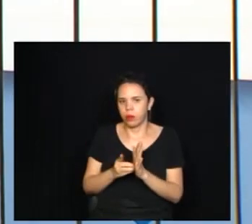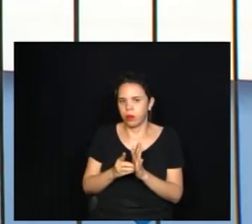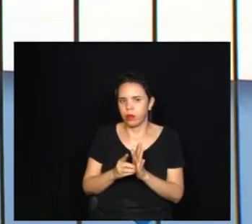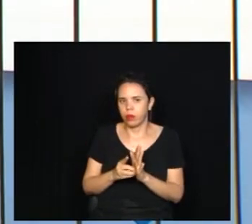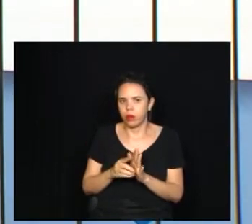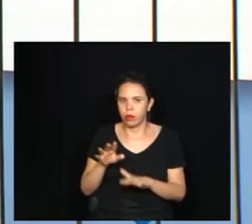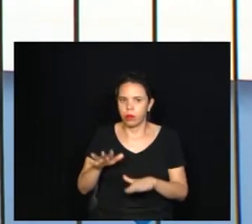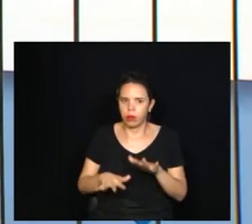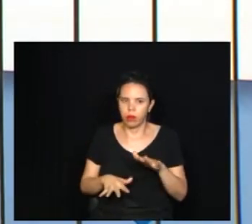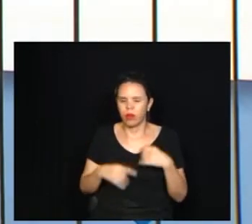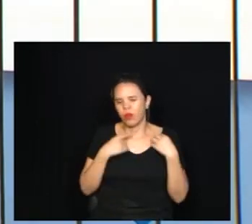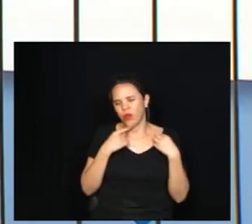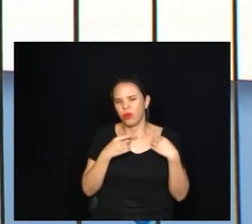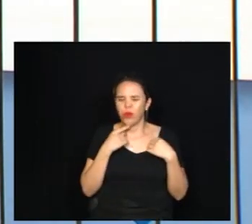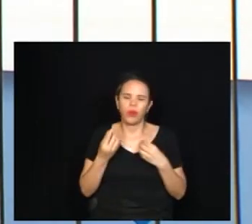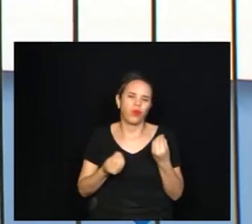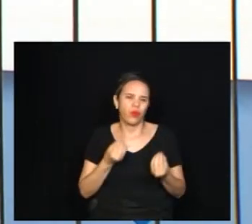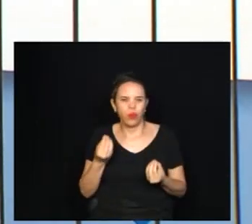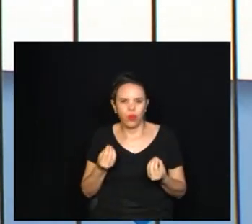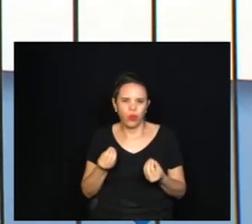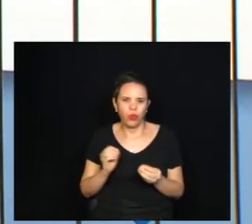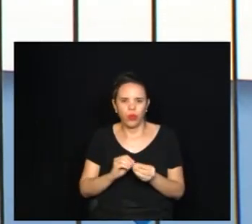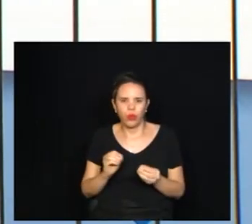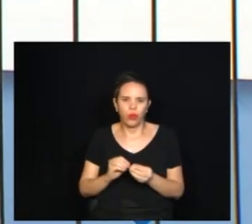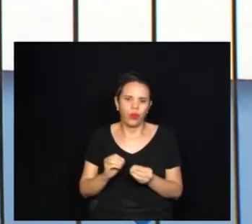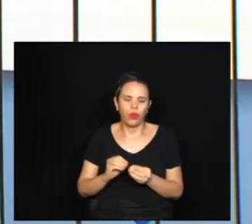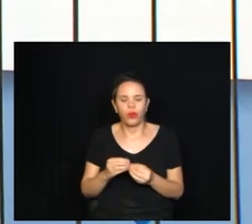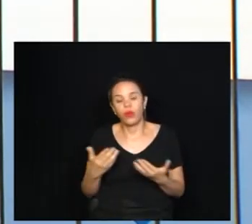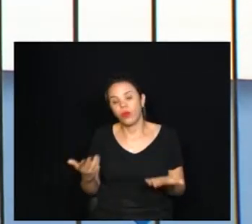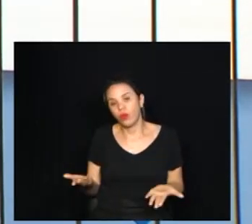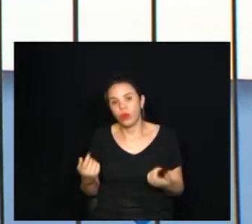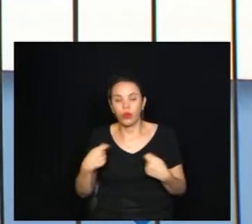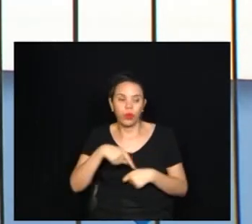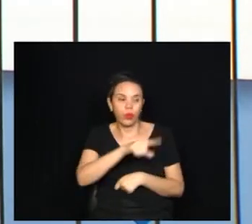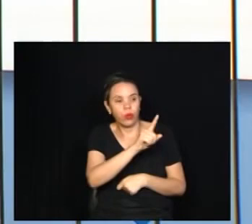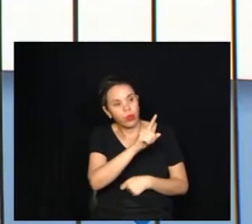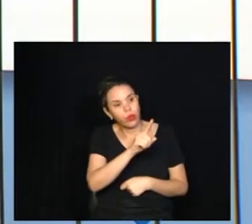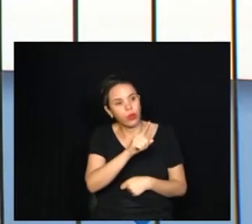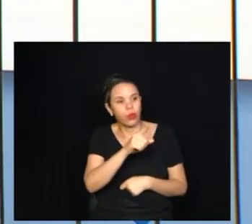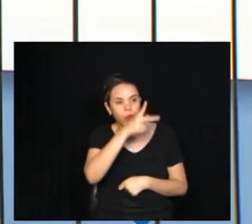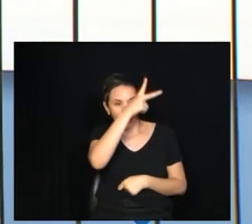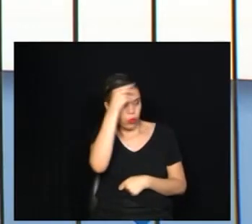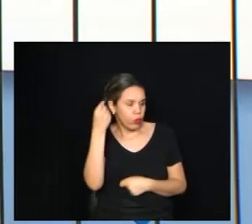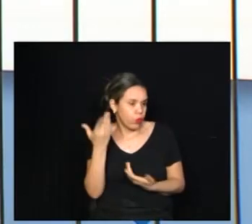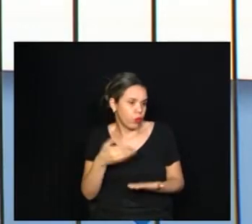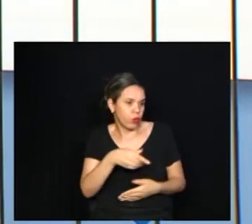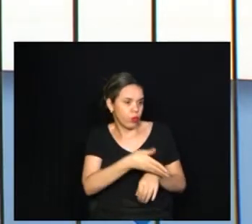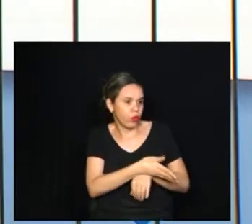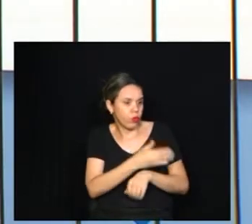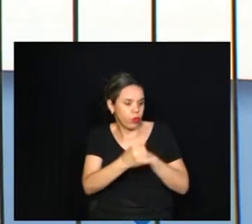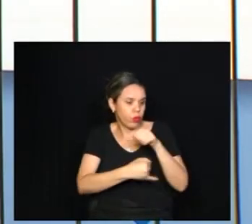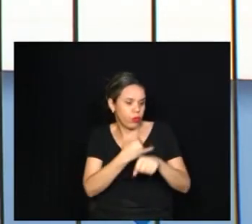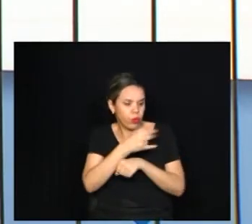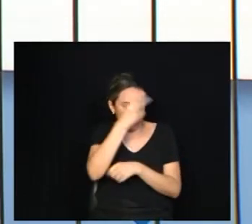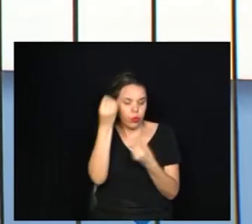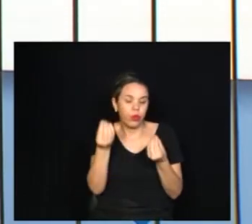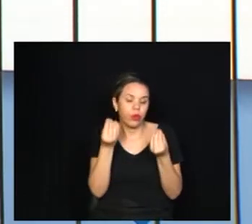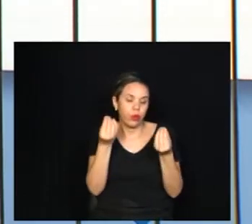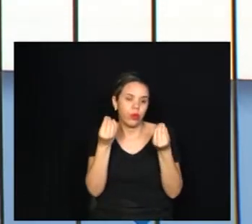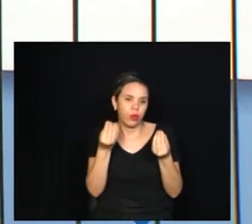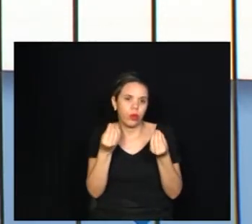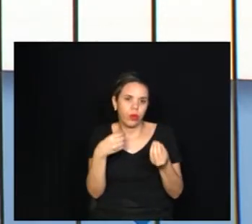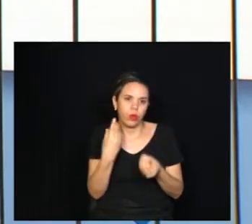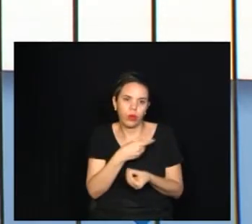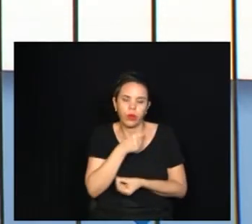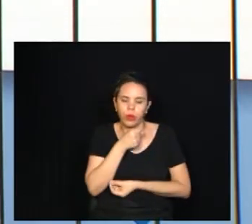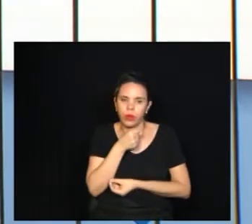só que às vezes fica uma dúvida: como a gente vai fazer? O que eu devo fazer? Eu devo ir até o Porta Aberta? Eu posso entrar no site da prefeitura? A